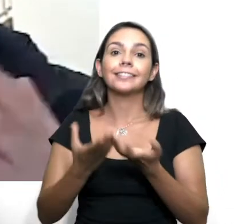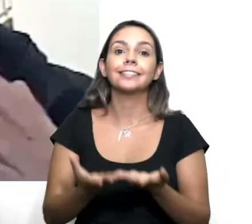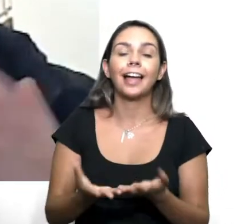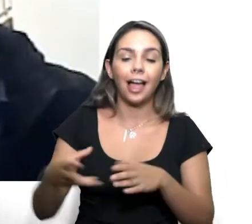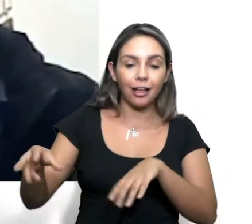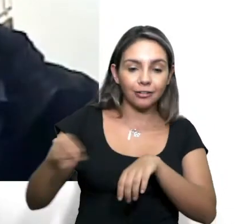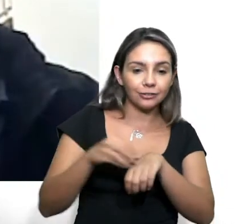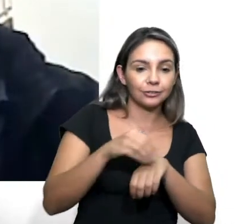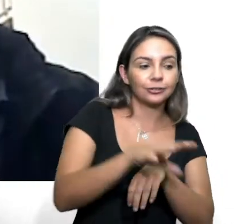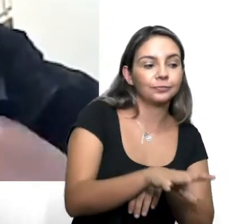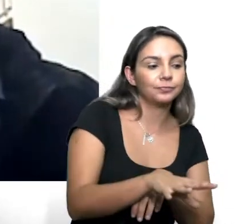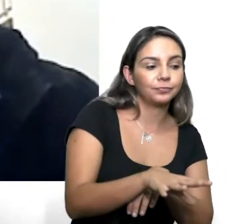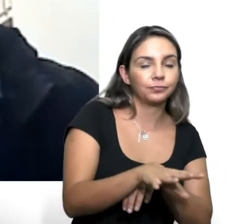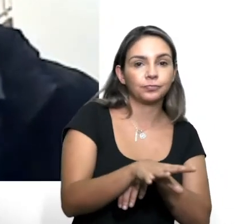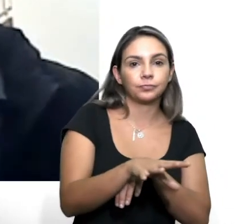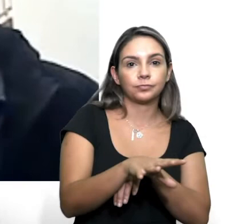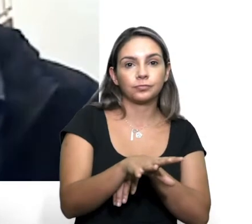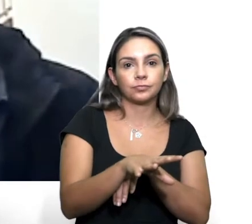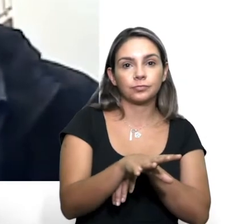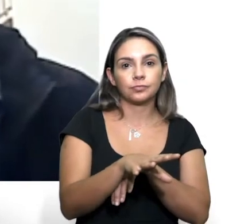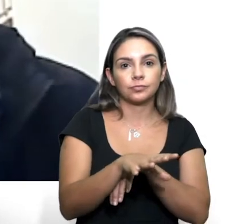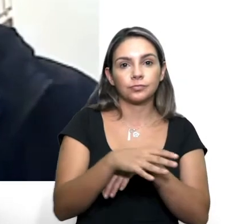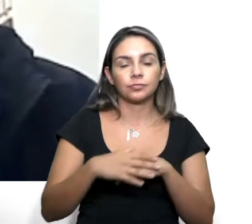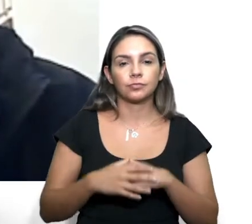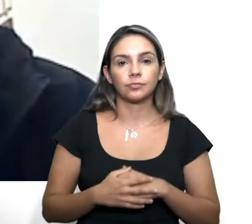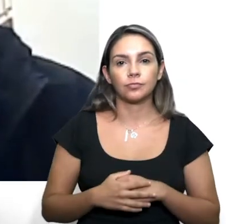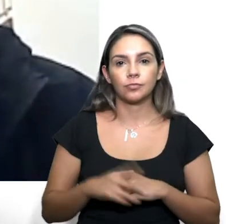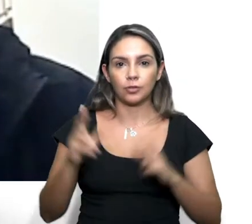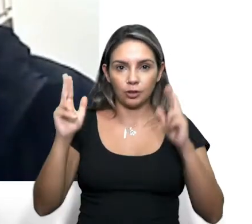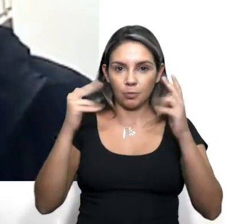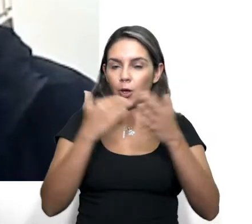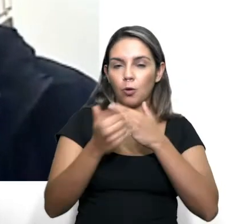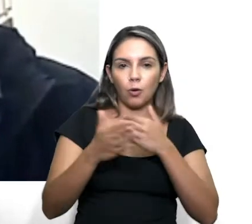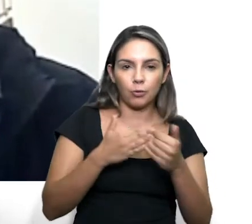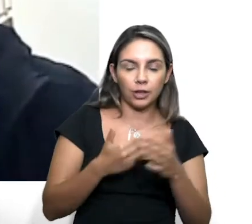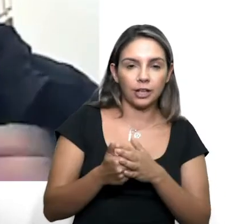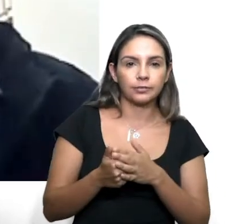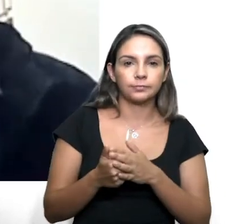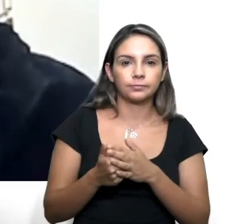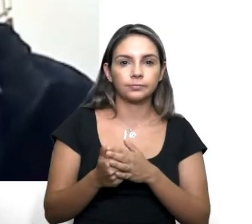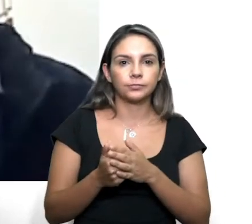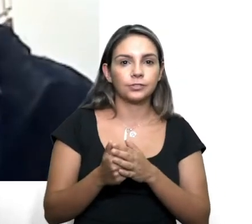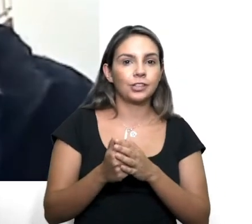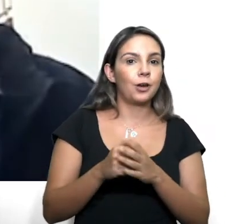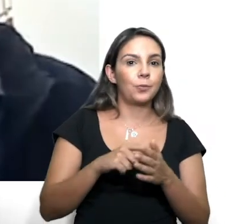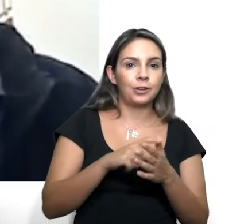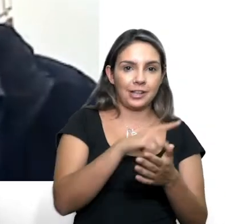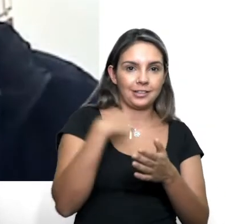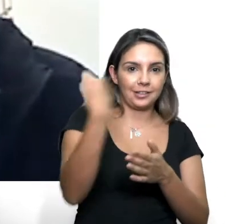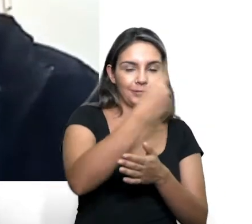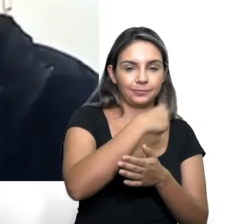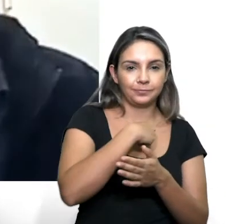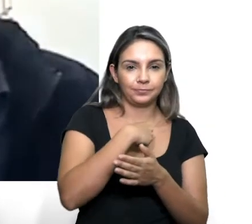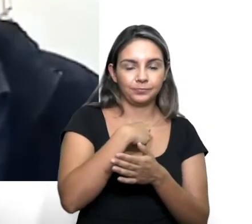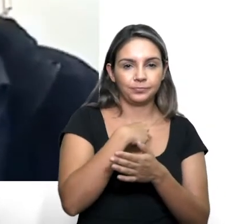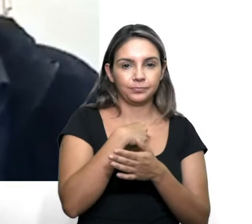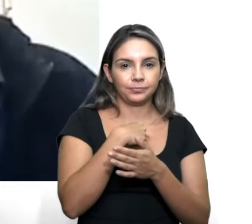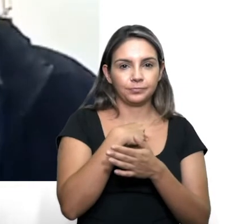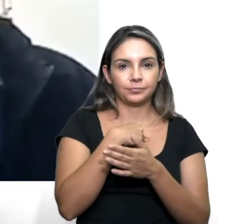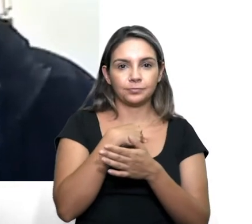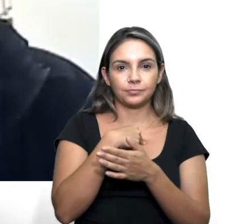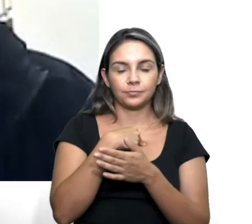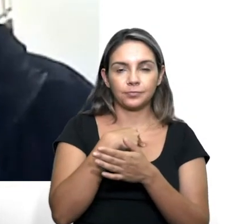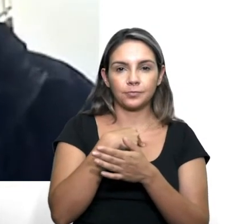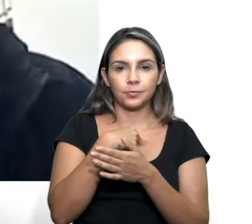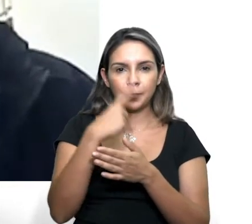de repente dinamita um tema qualquer e nós vemos o interior desse tema sem